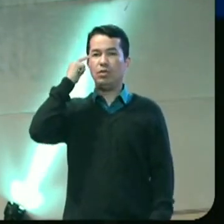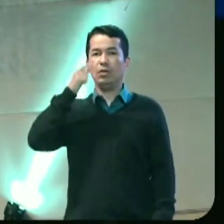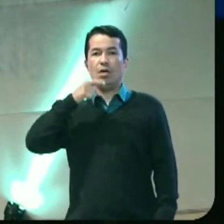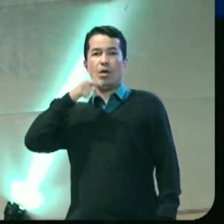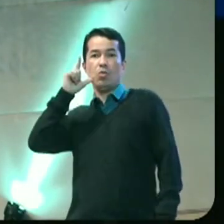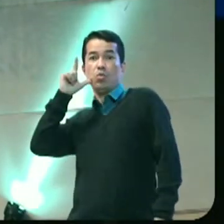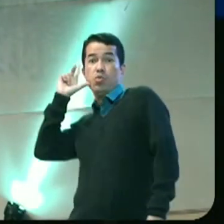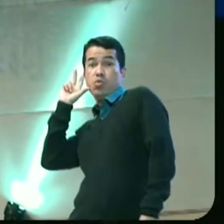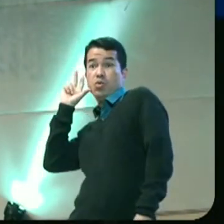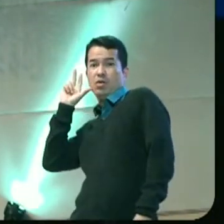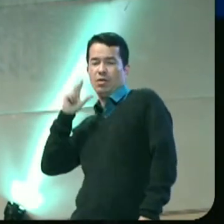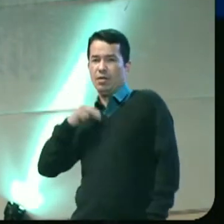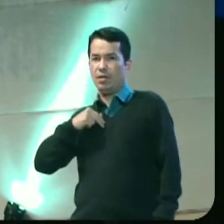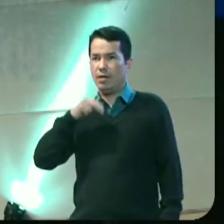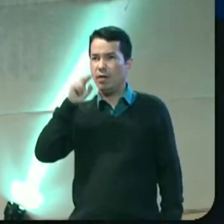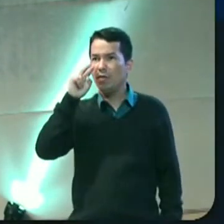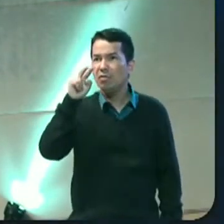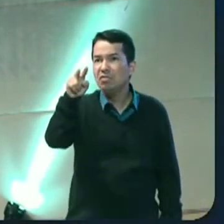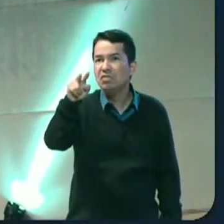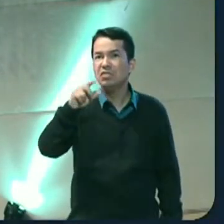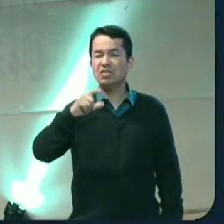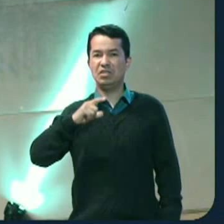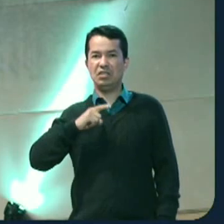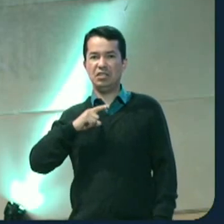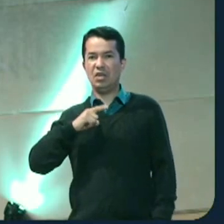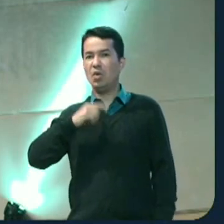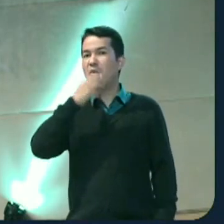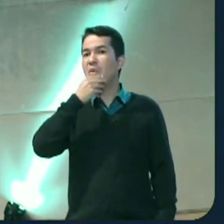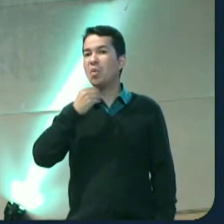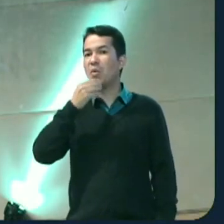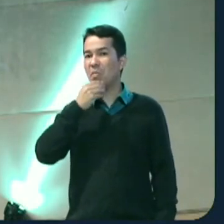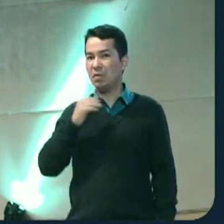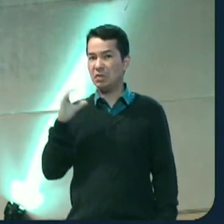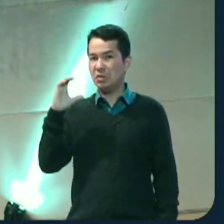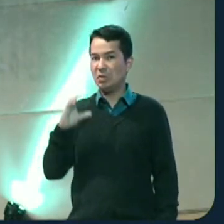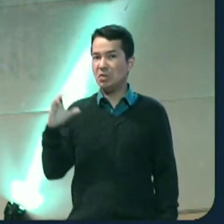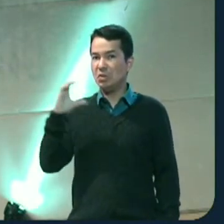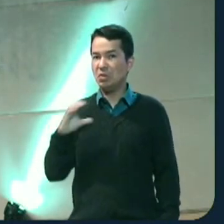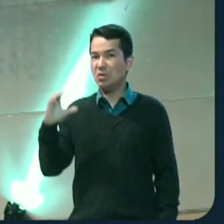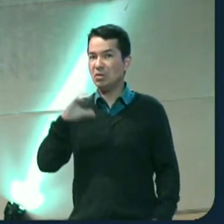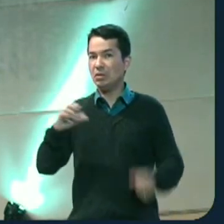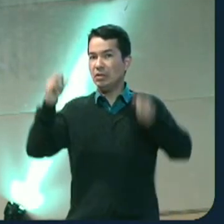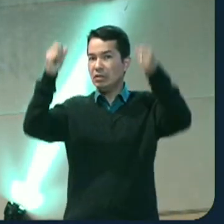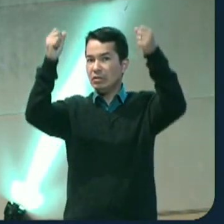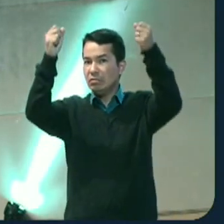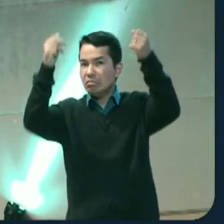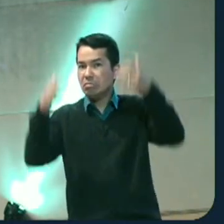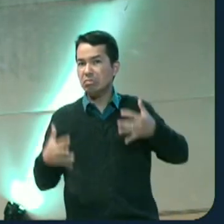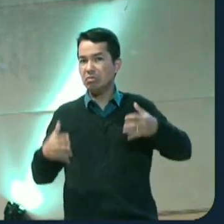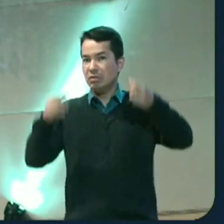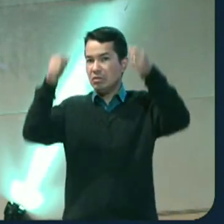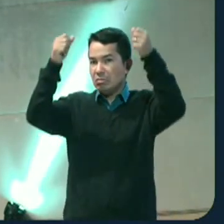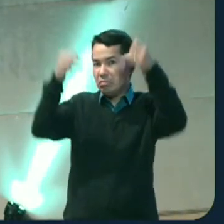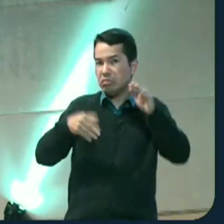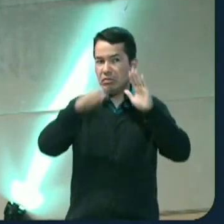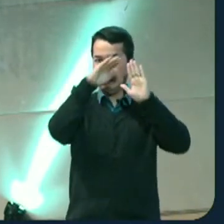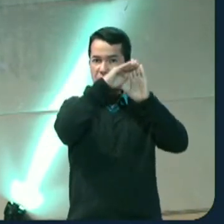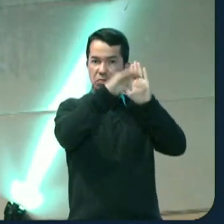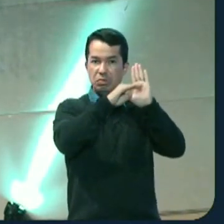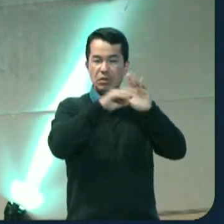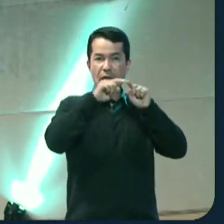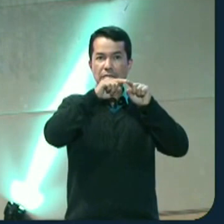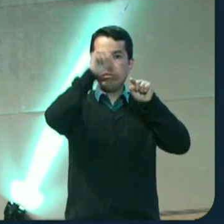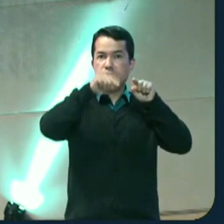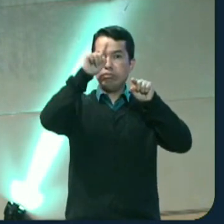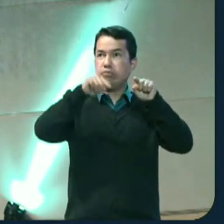eu assisti uma live de um cientista falando sobre vários estudos, sobre vários dados. Eu quero te dizer que o mar